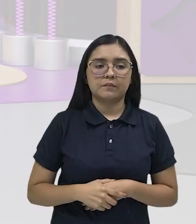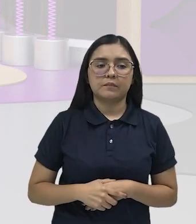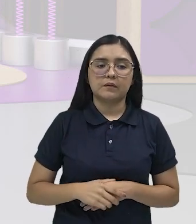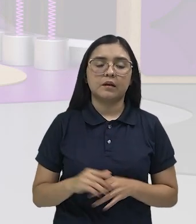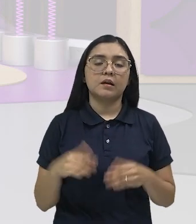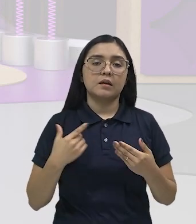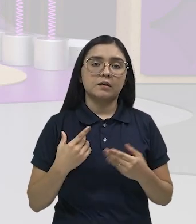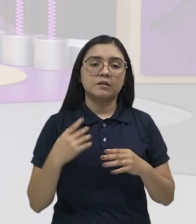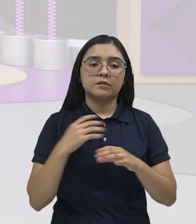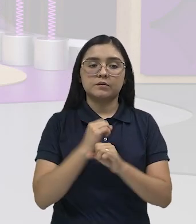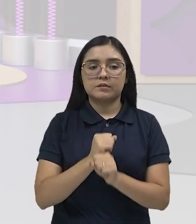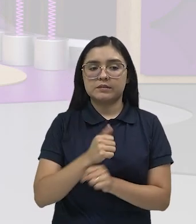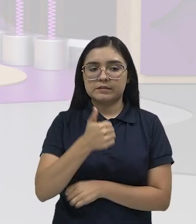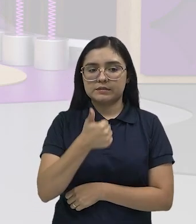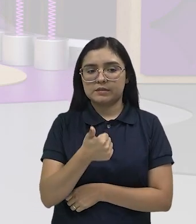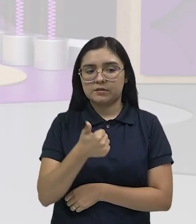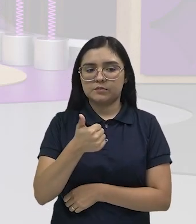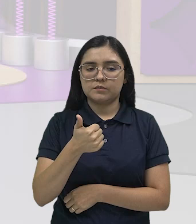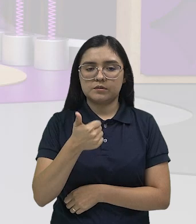152 rodas.